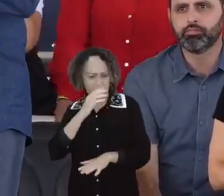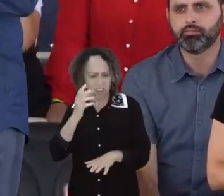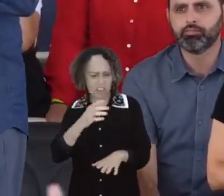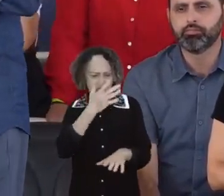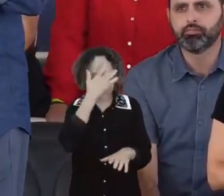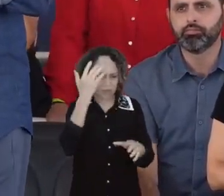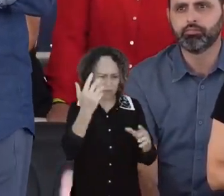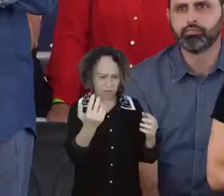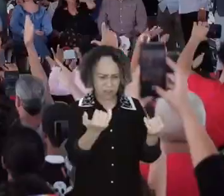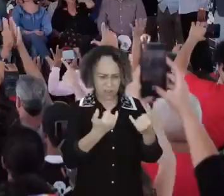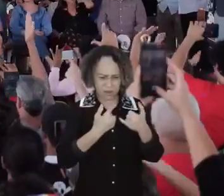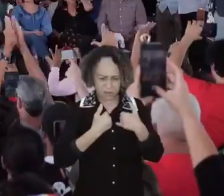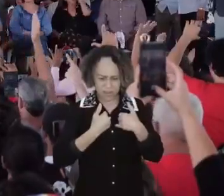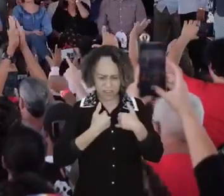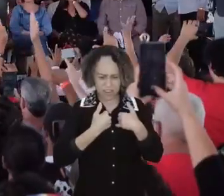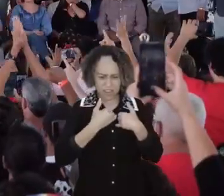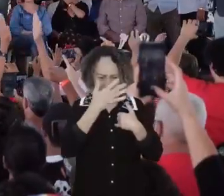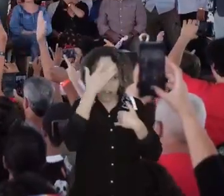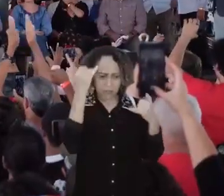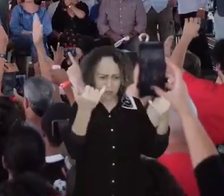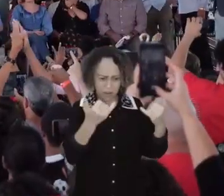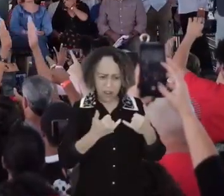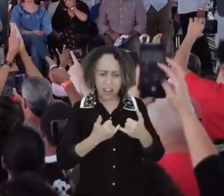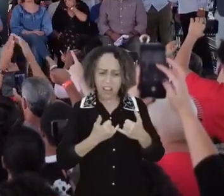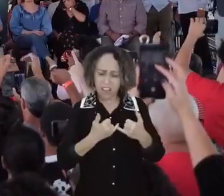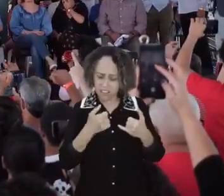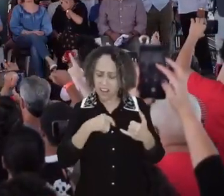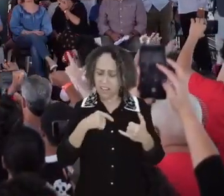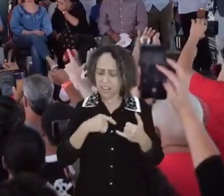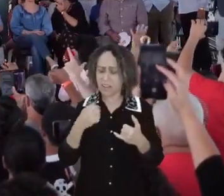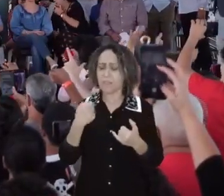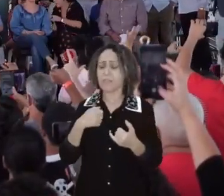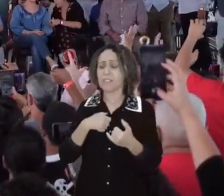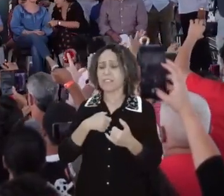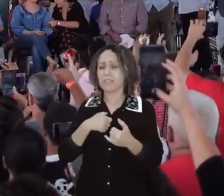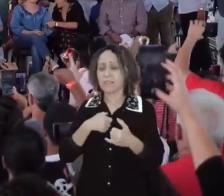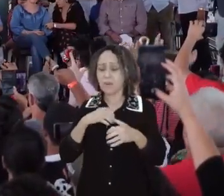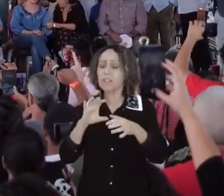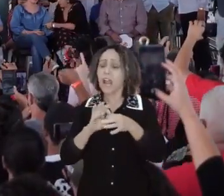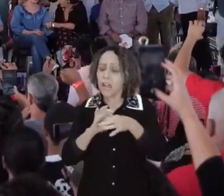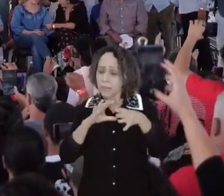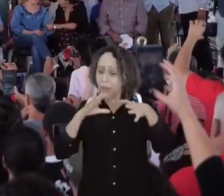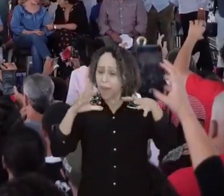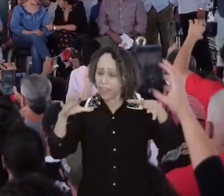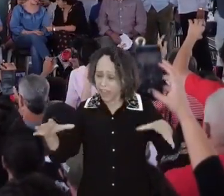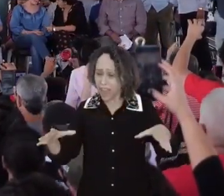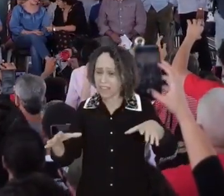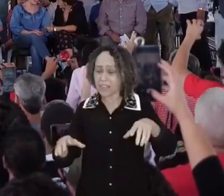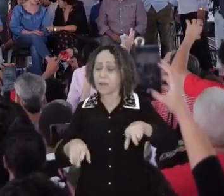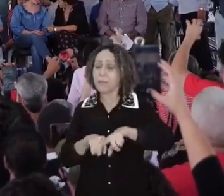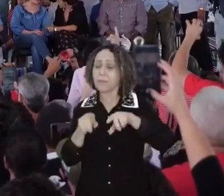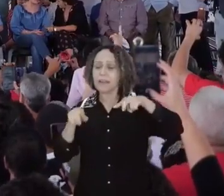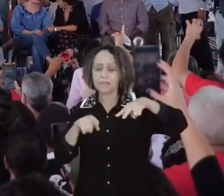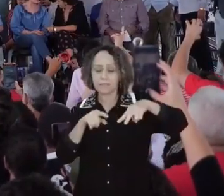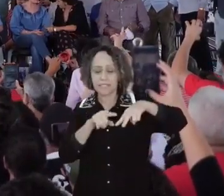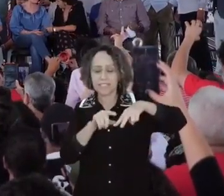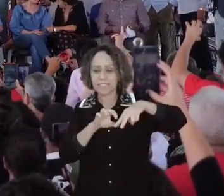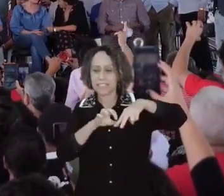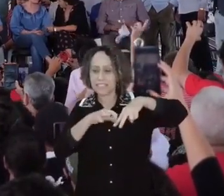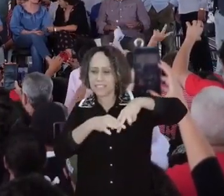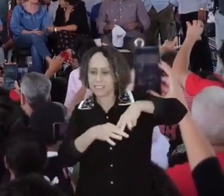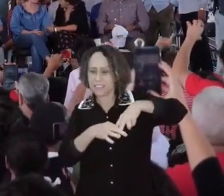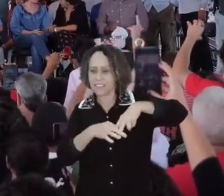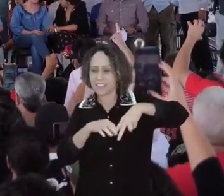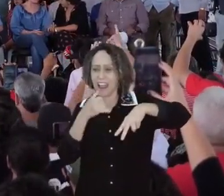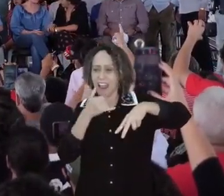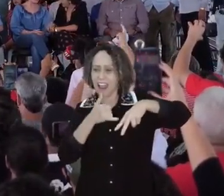acordo porque eu não troco a minha dignidade pela minha liberdade. Eu não troco o direito de andar de cabeça erguida por nada